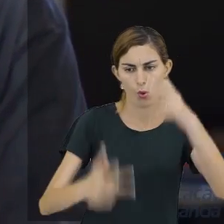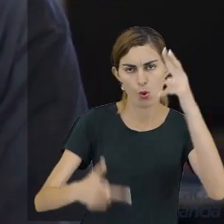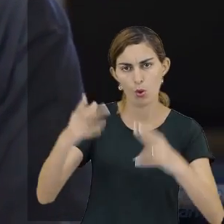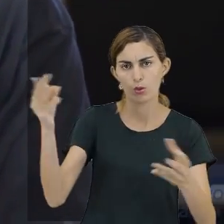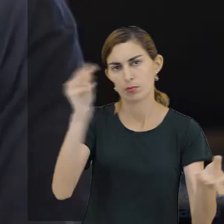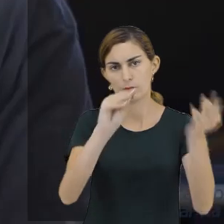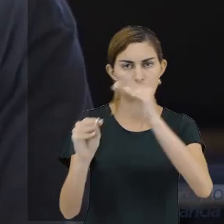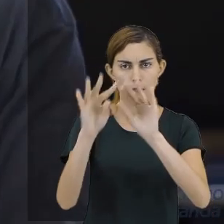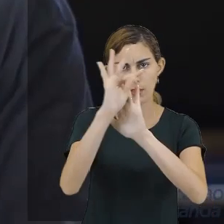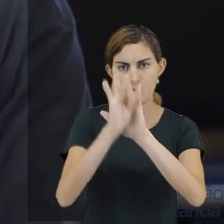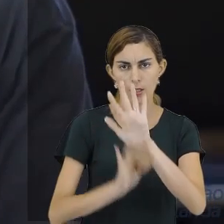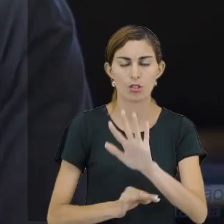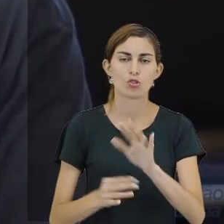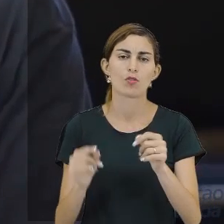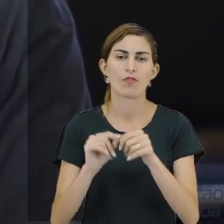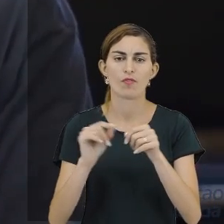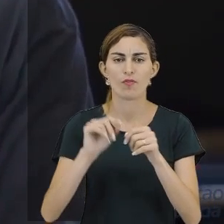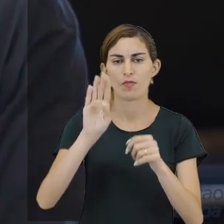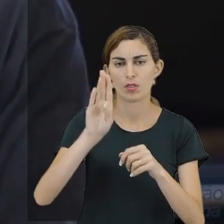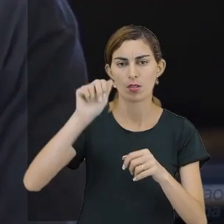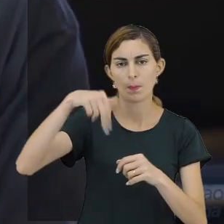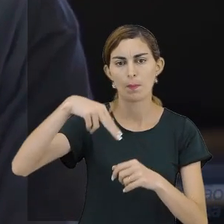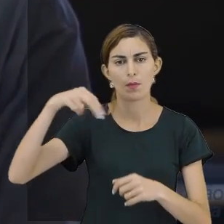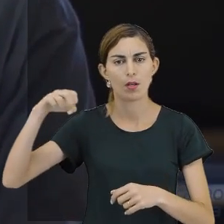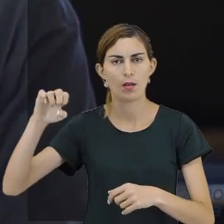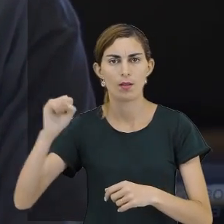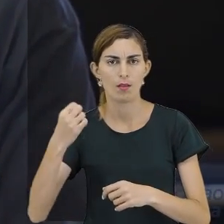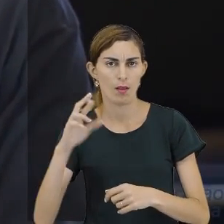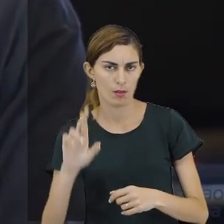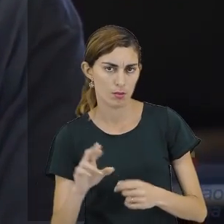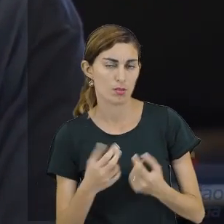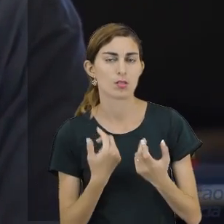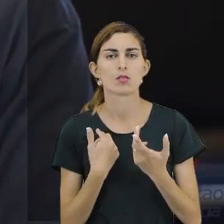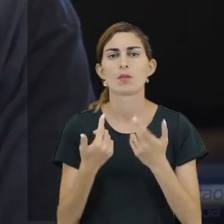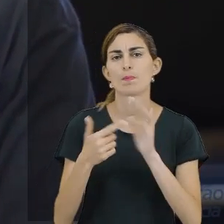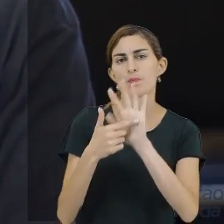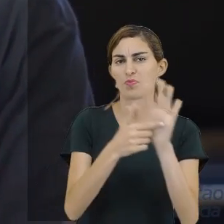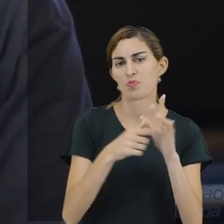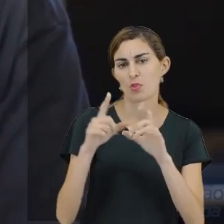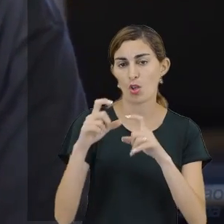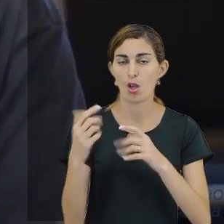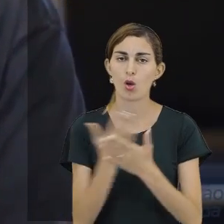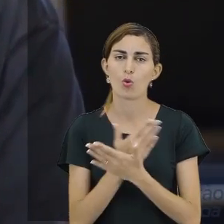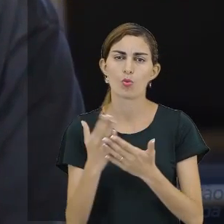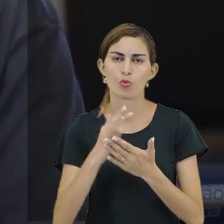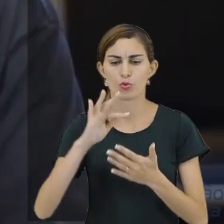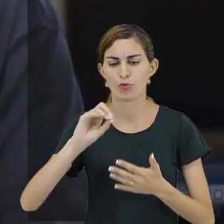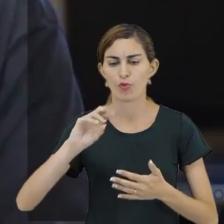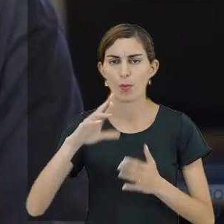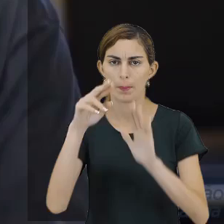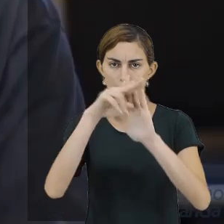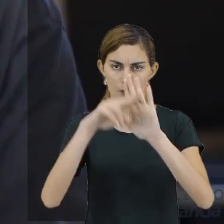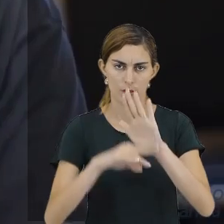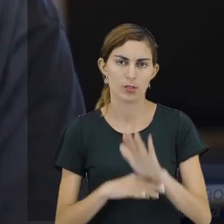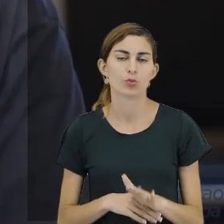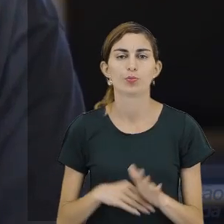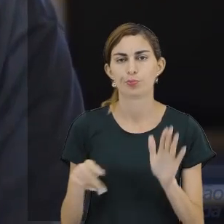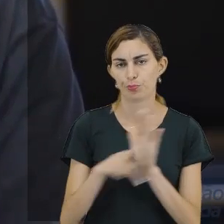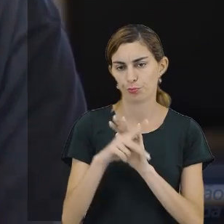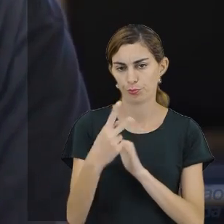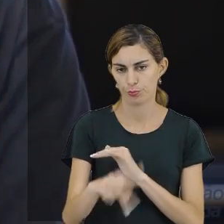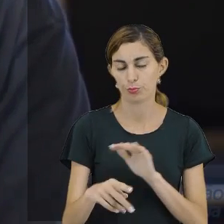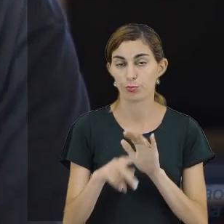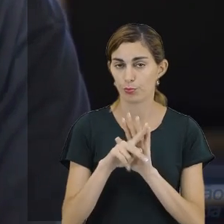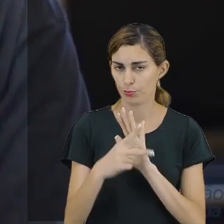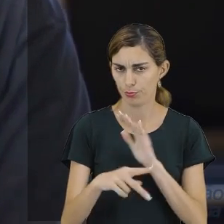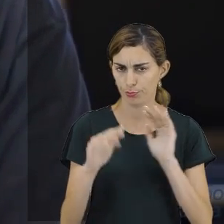adicionar textos para construir esse banner com base numa imagem e, claro, usando alguns formatos padrão